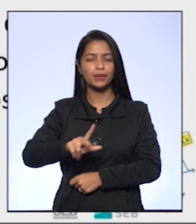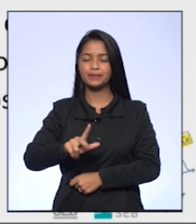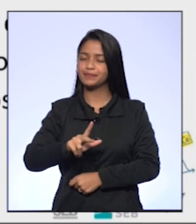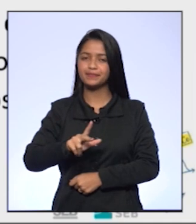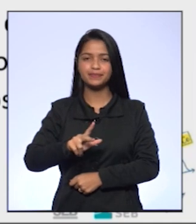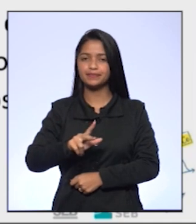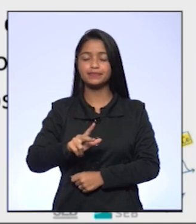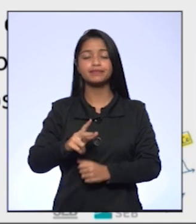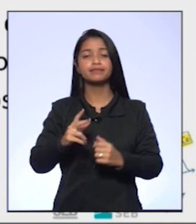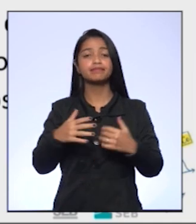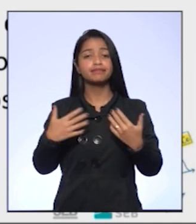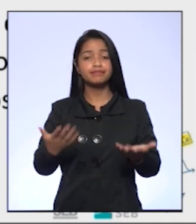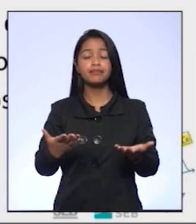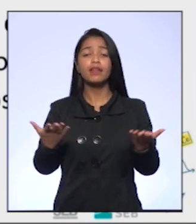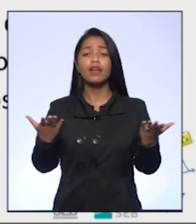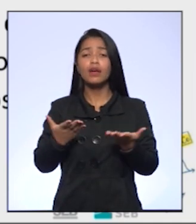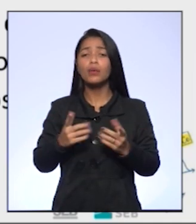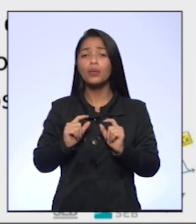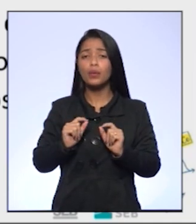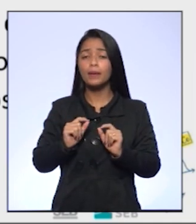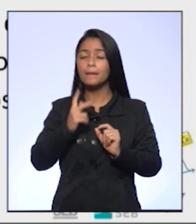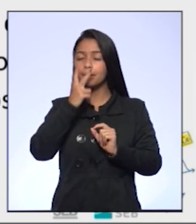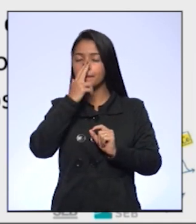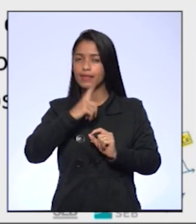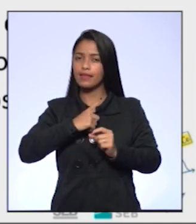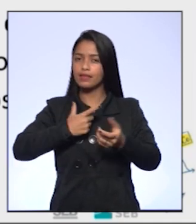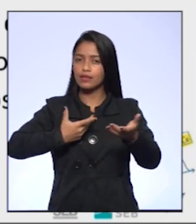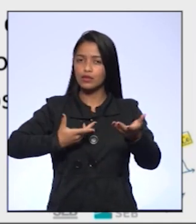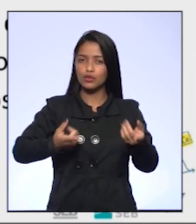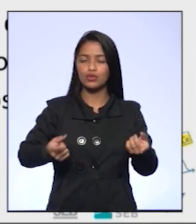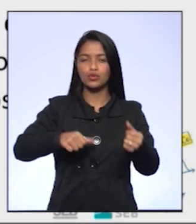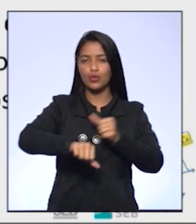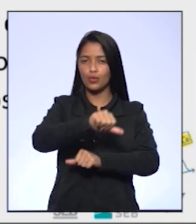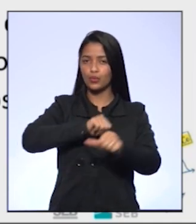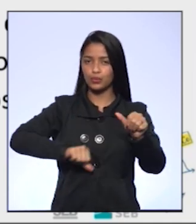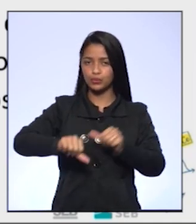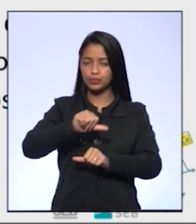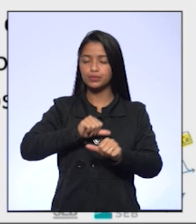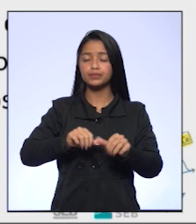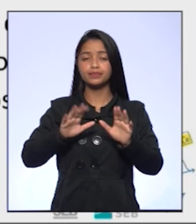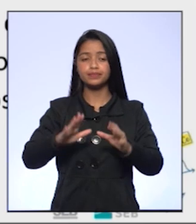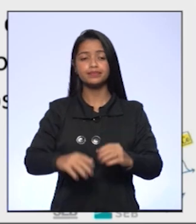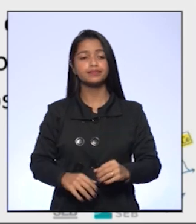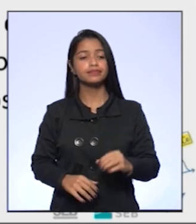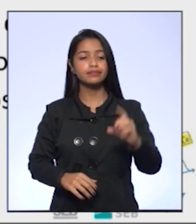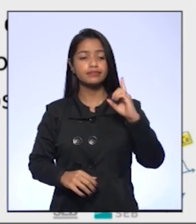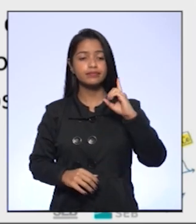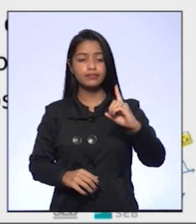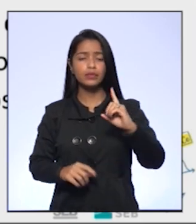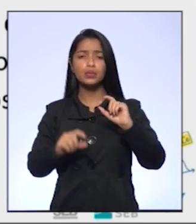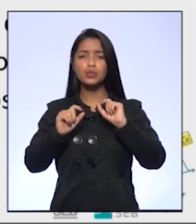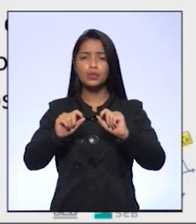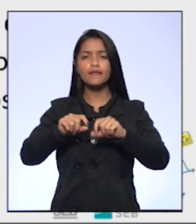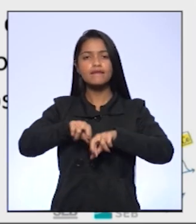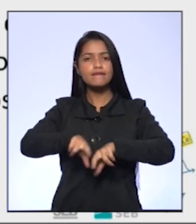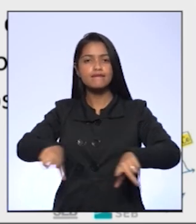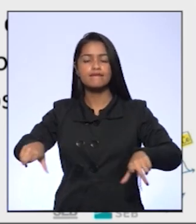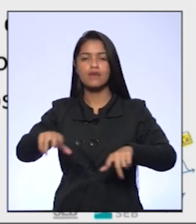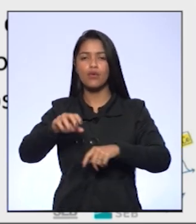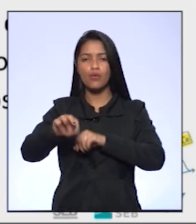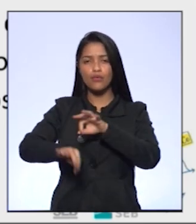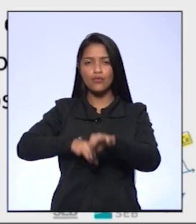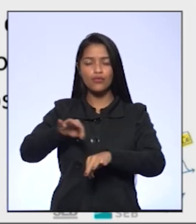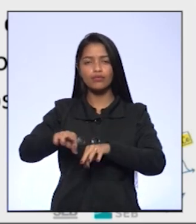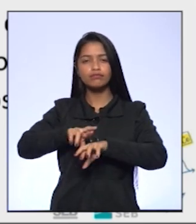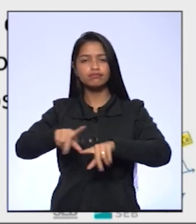Existe agora um intercâmbio de trocas. Superação do ordenamento corporativo de ofícios. Como eu havia te falado, os ofícios,